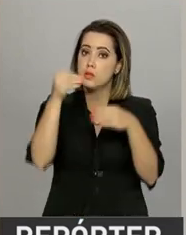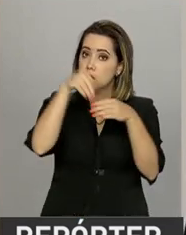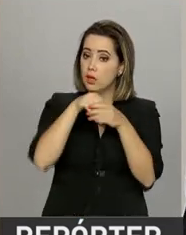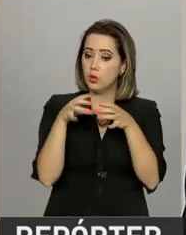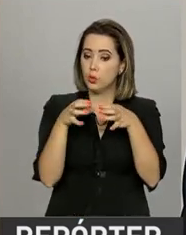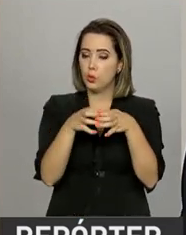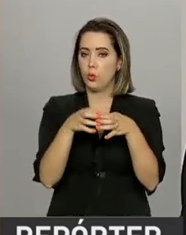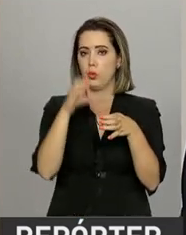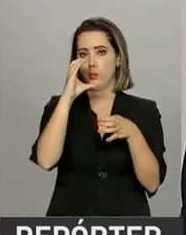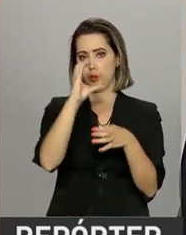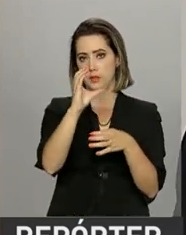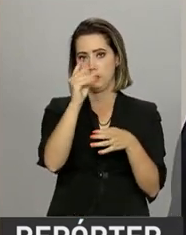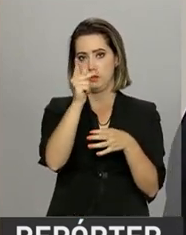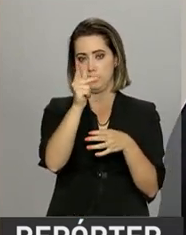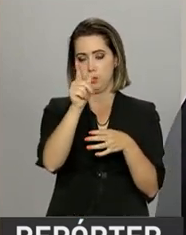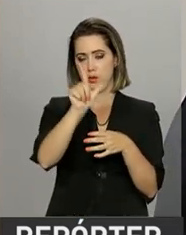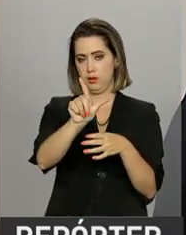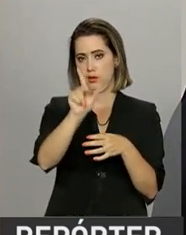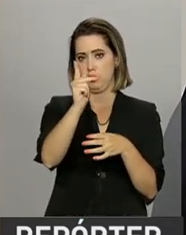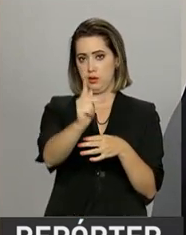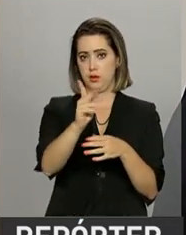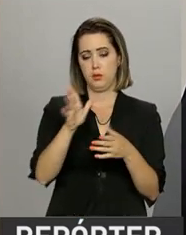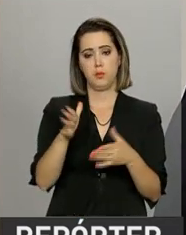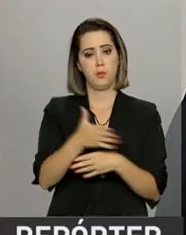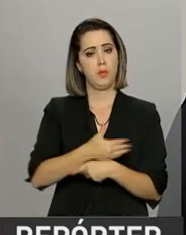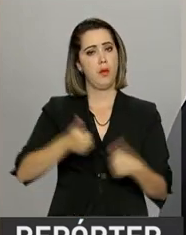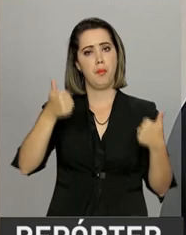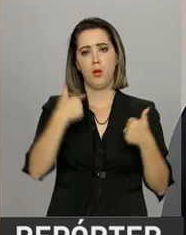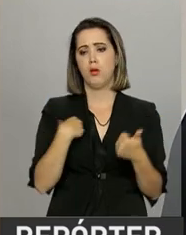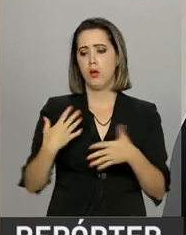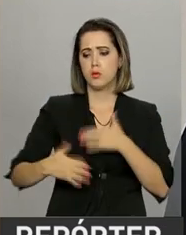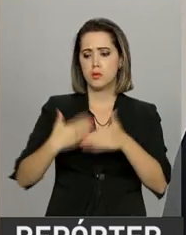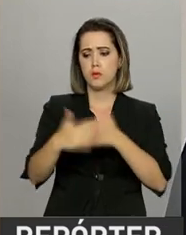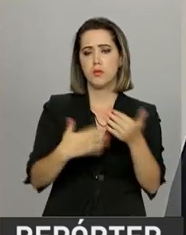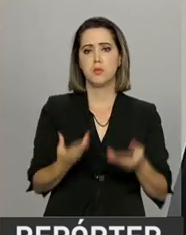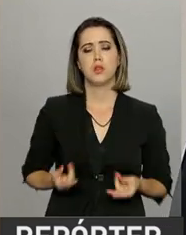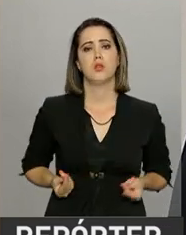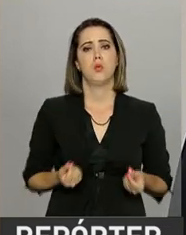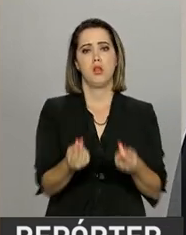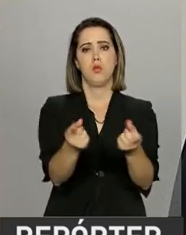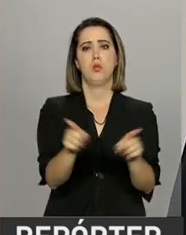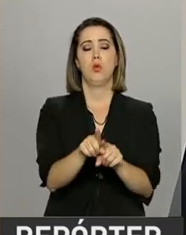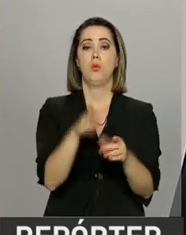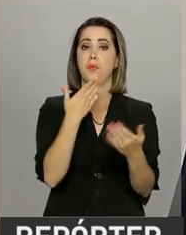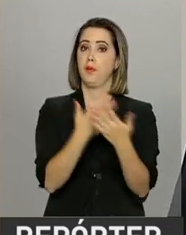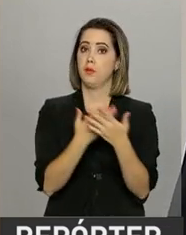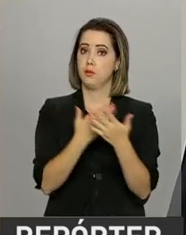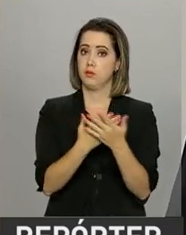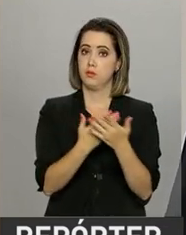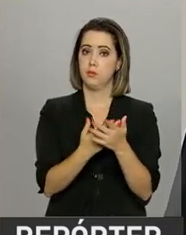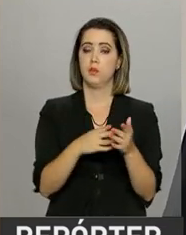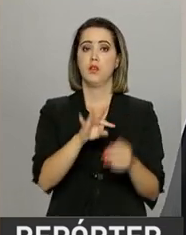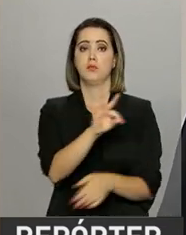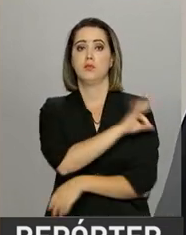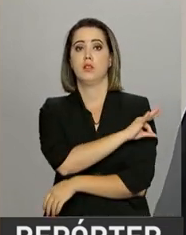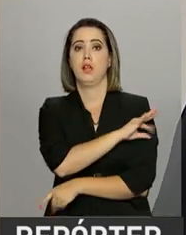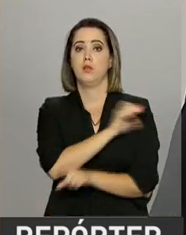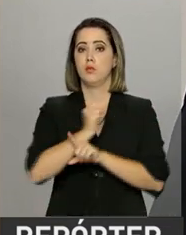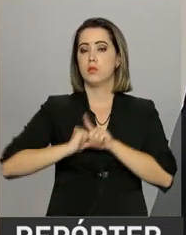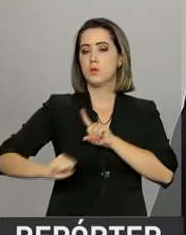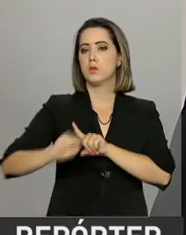medida que favorecerá o desenvolvimento econômico, educacional, técnico e